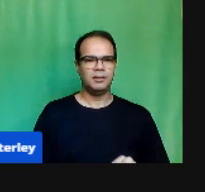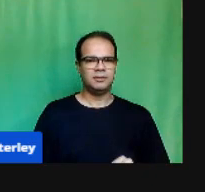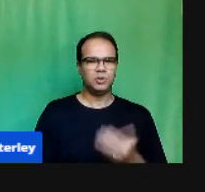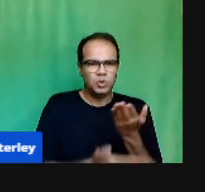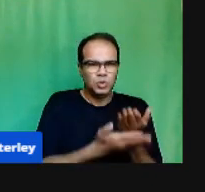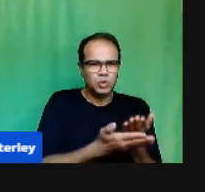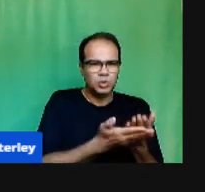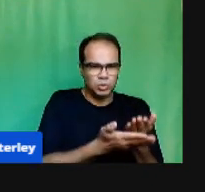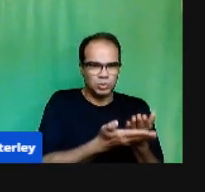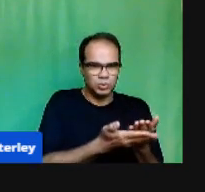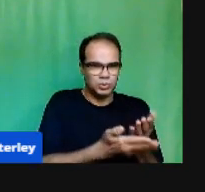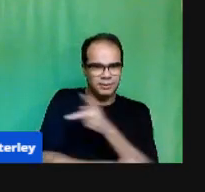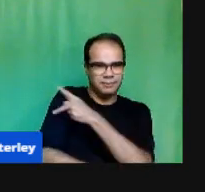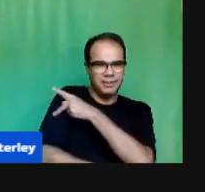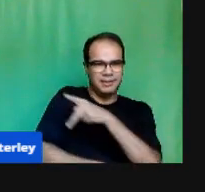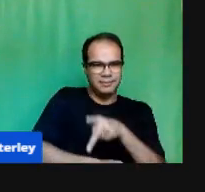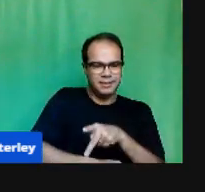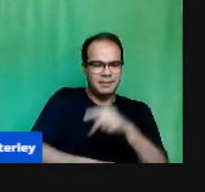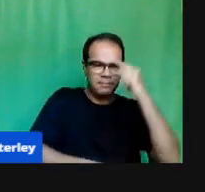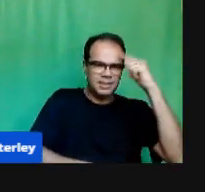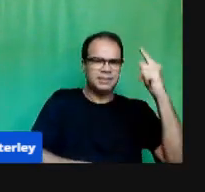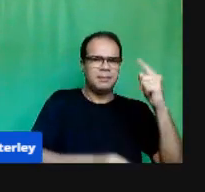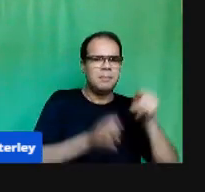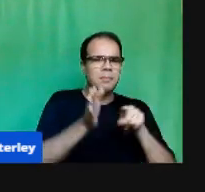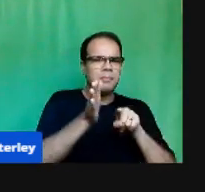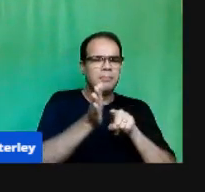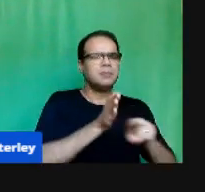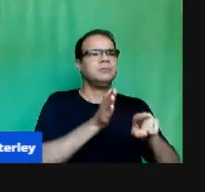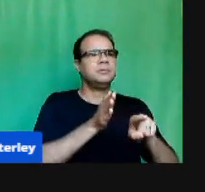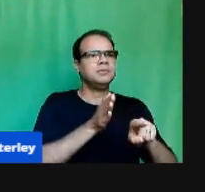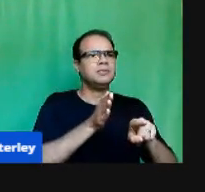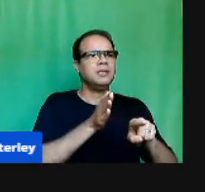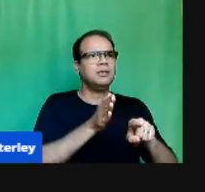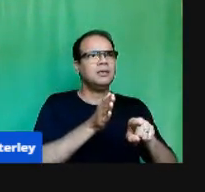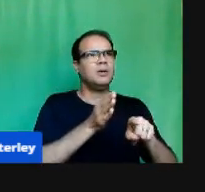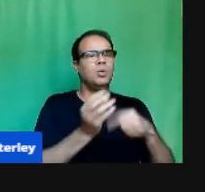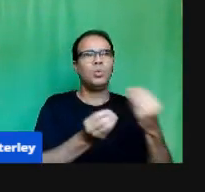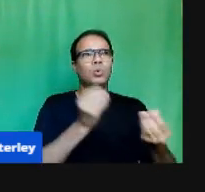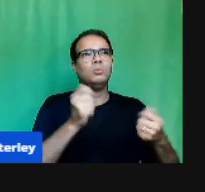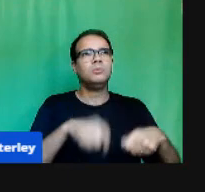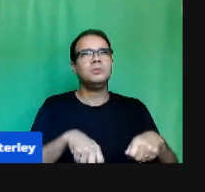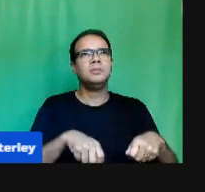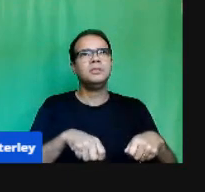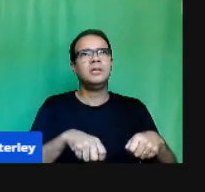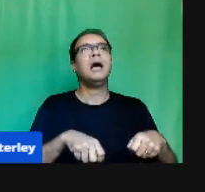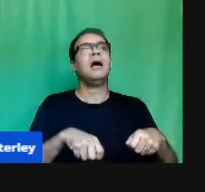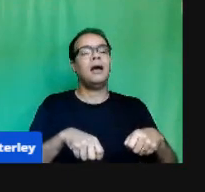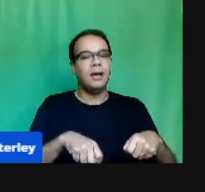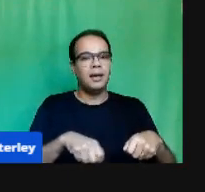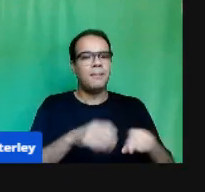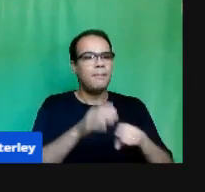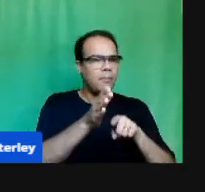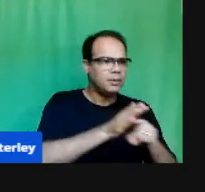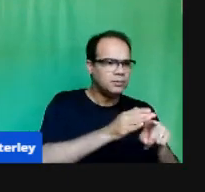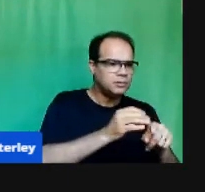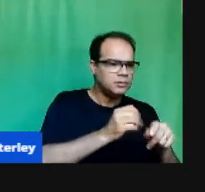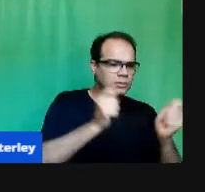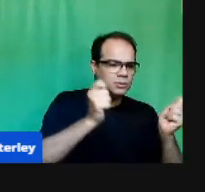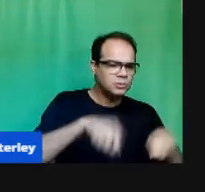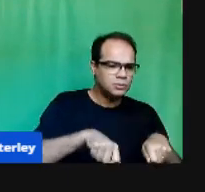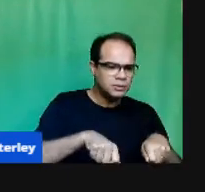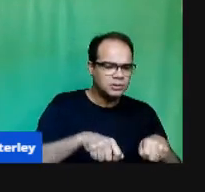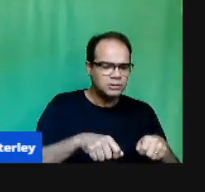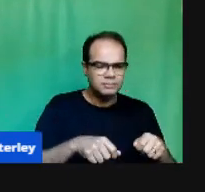fazer perguntas, porque são elas as grandes mobilizadoras de ideias. A posição de